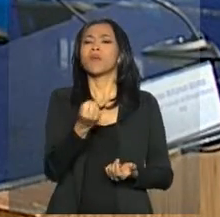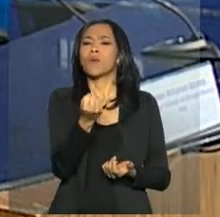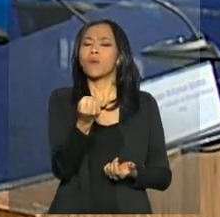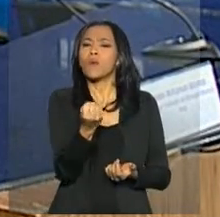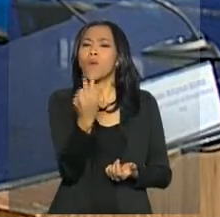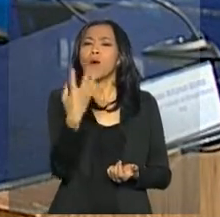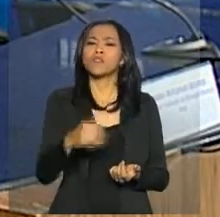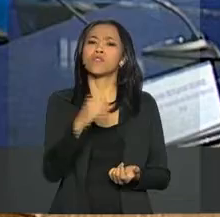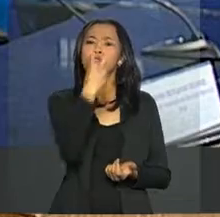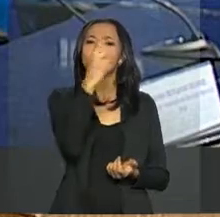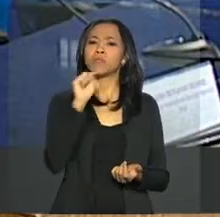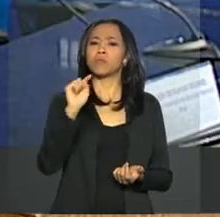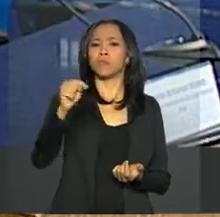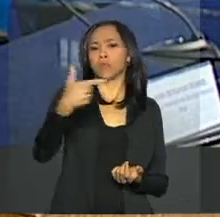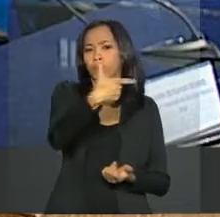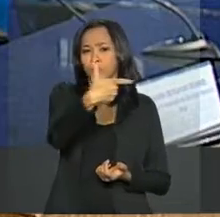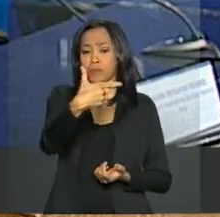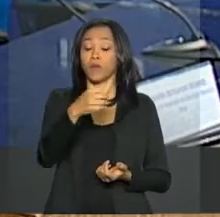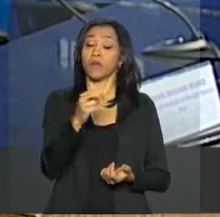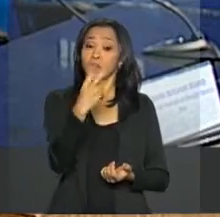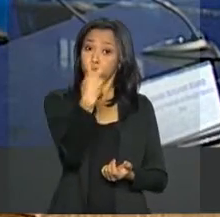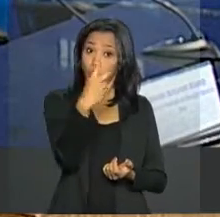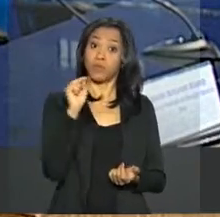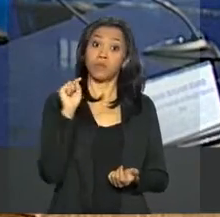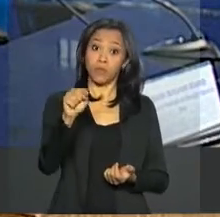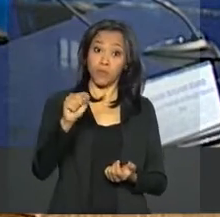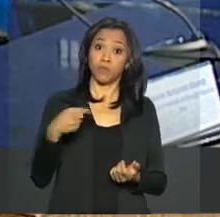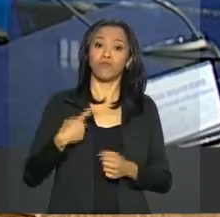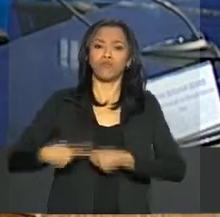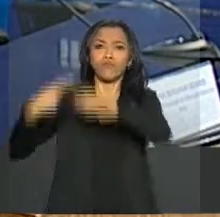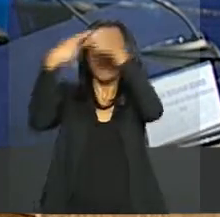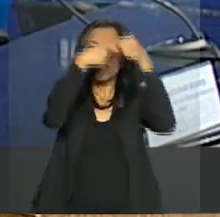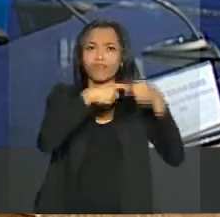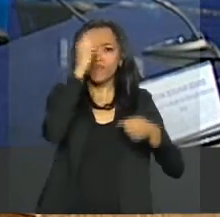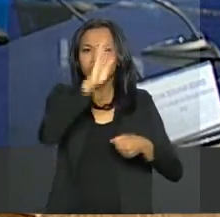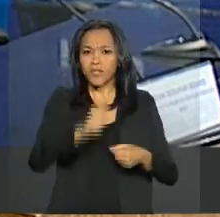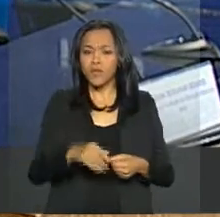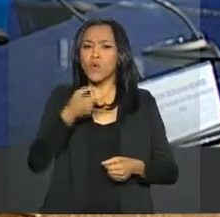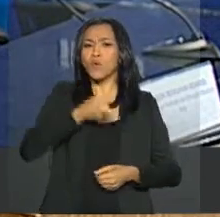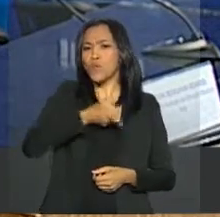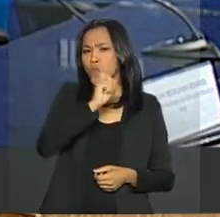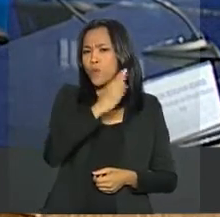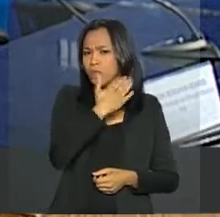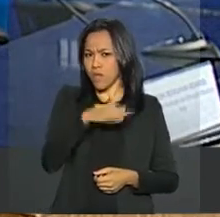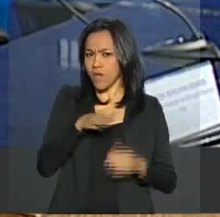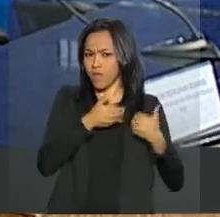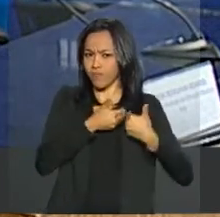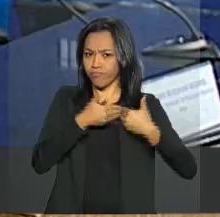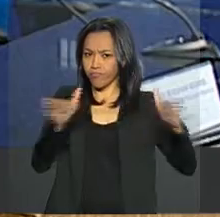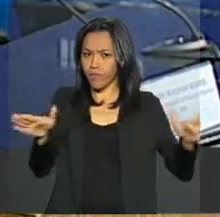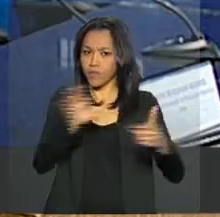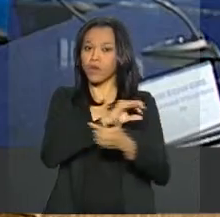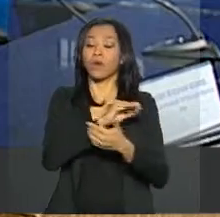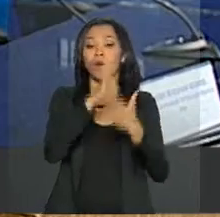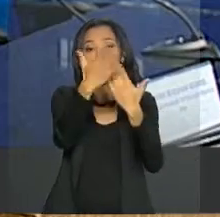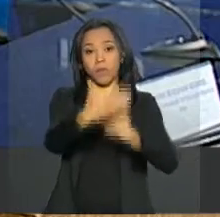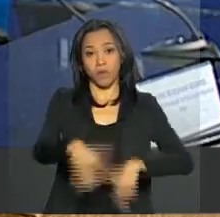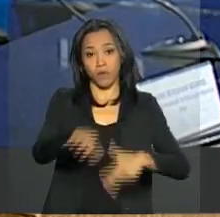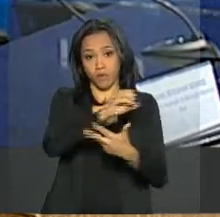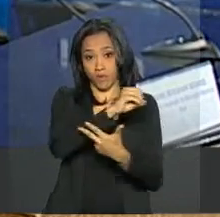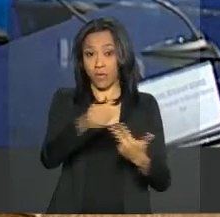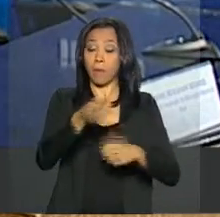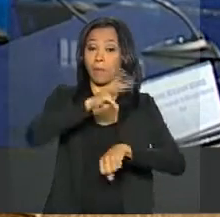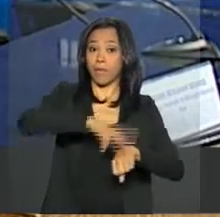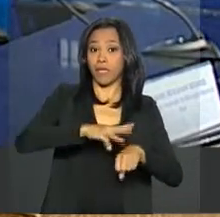mil municípios brasileiros. Desde 1h30 da tarde, os candidatos se submeteram aí a provas de matemática